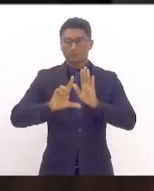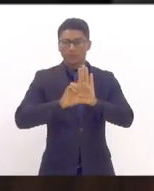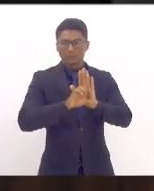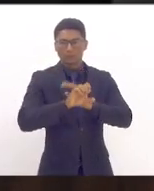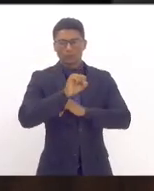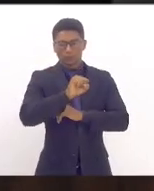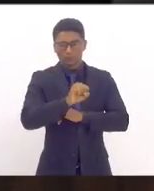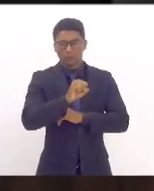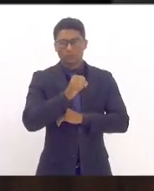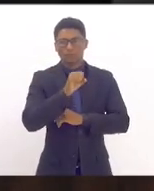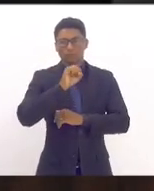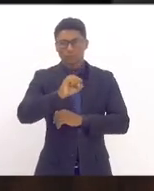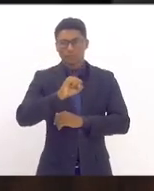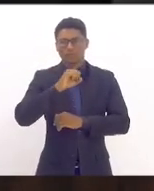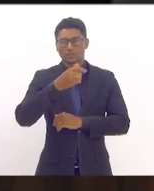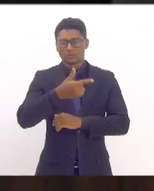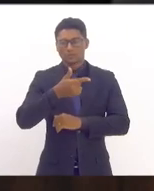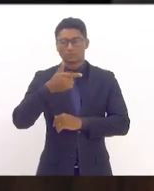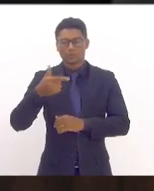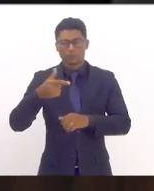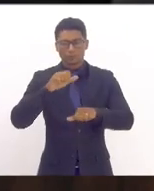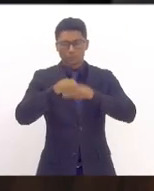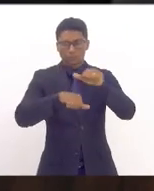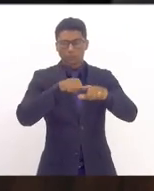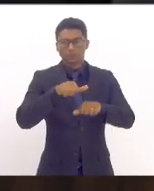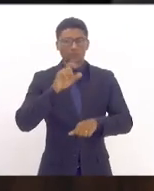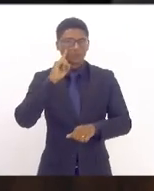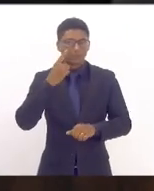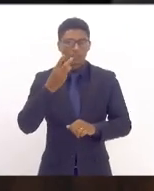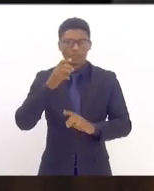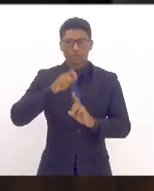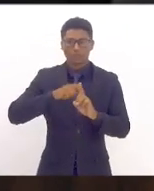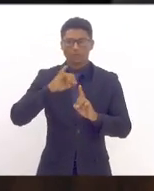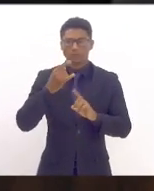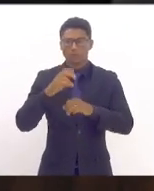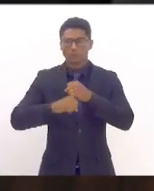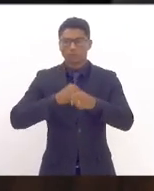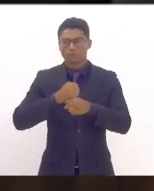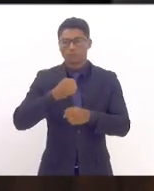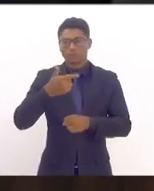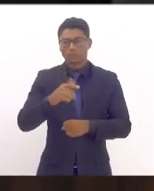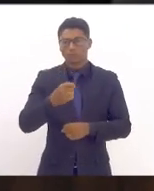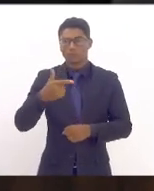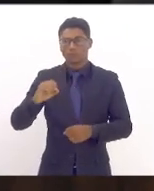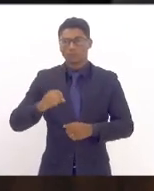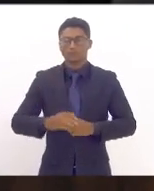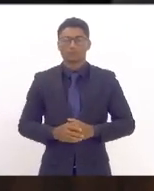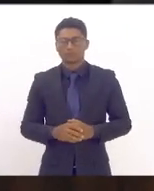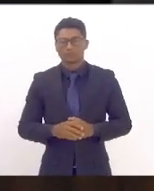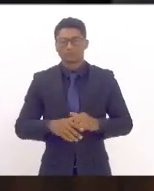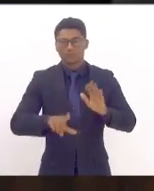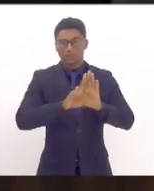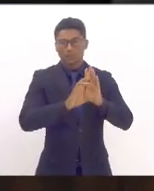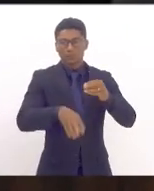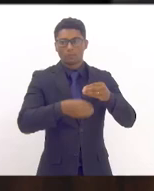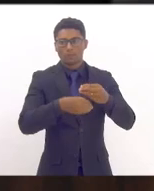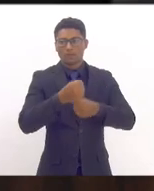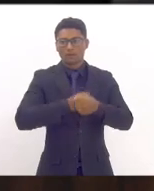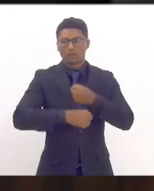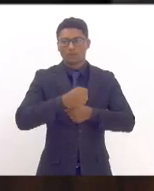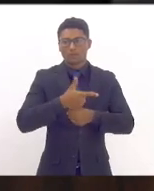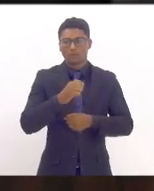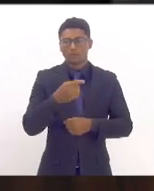8.922 de 30 de junho de 20 com base na lei complementar número 160 de 7 de agosto de 2017